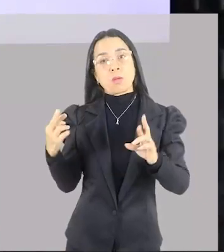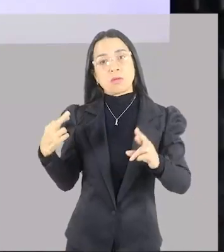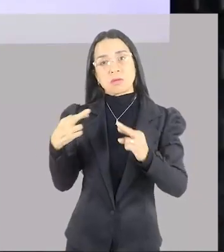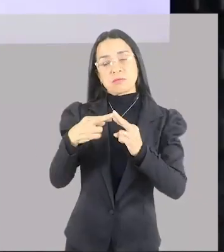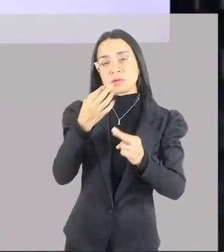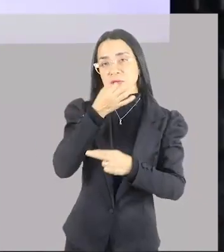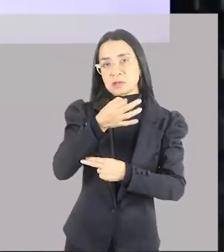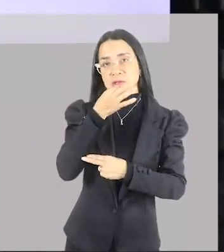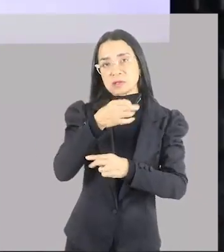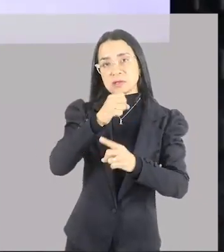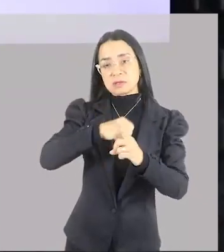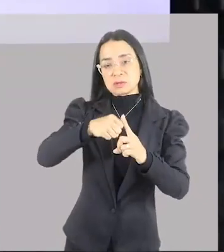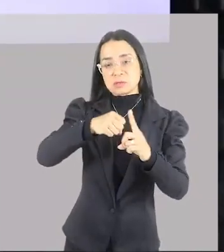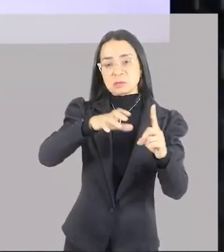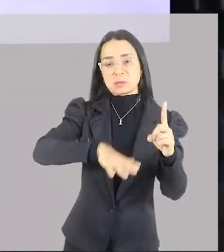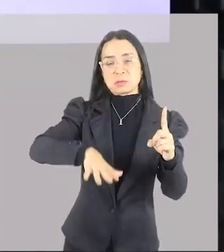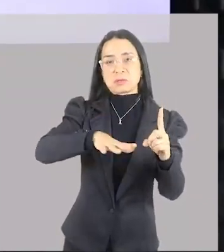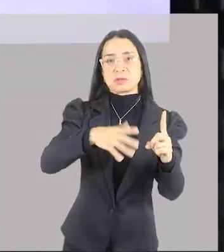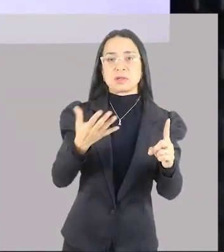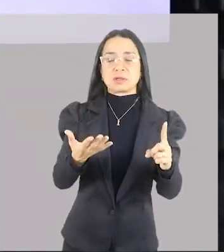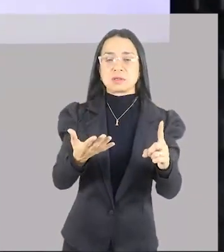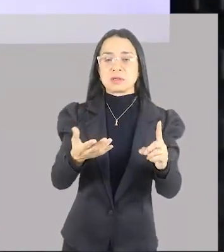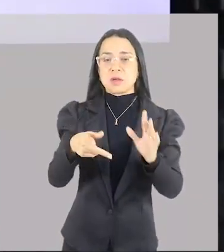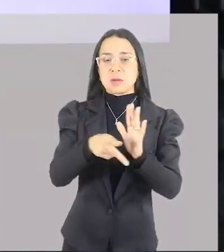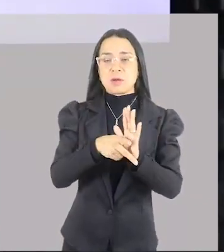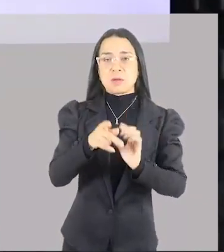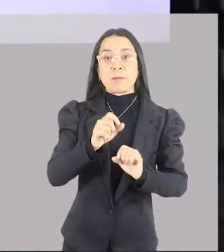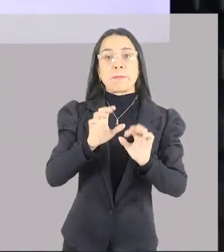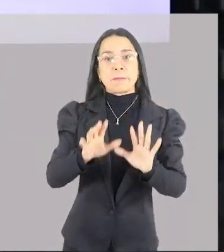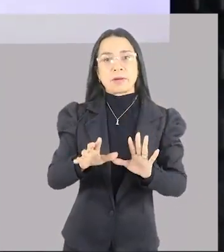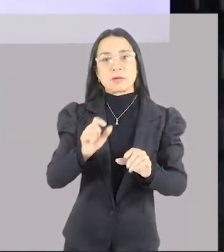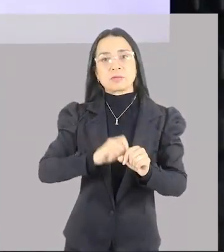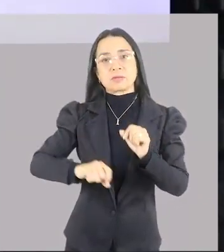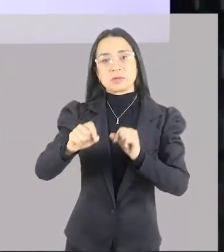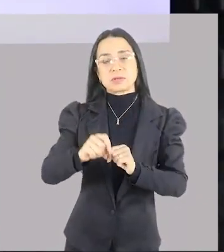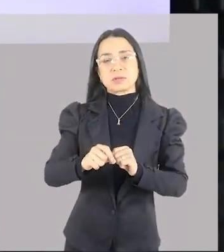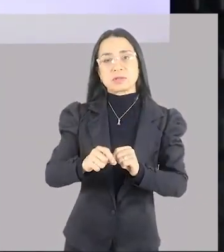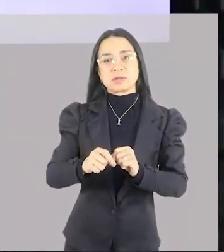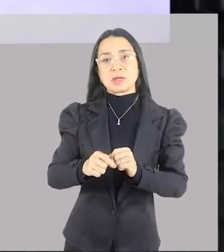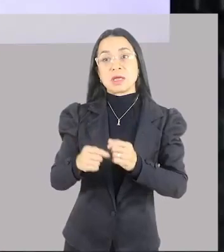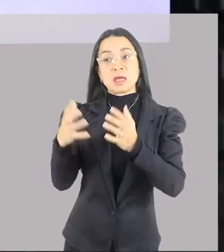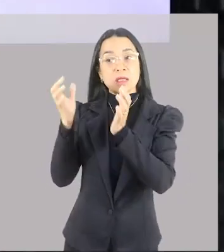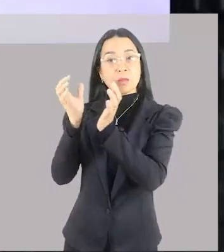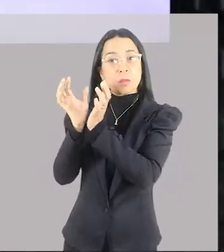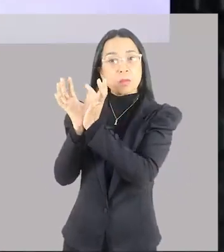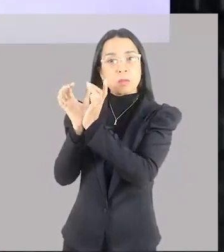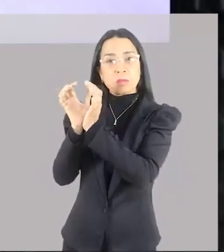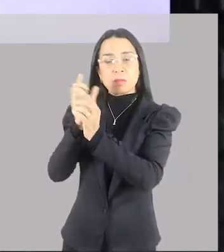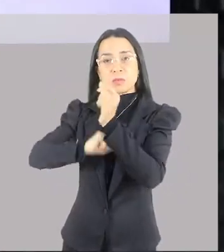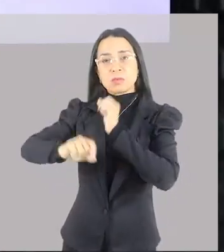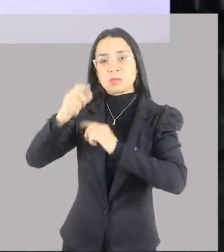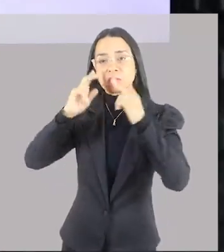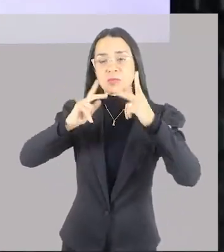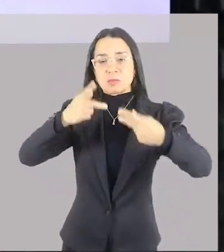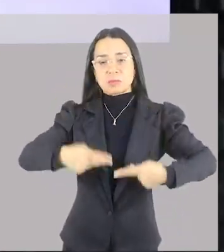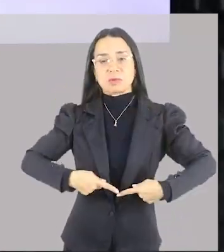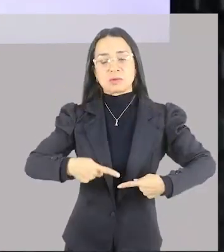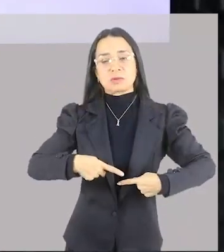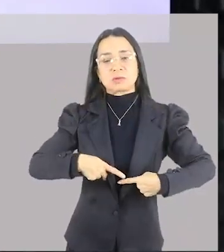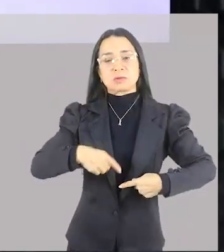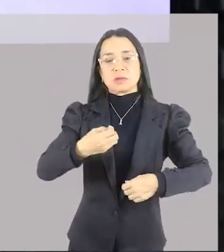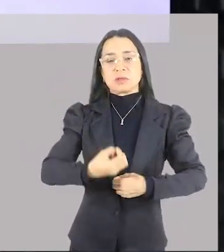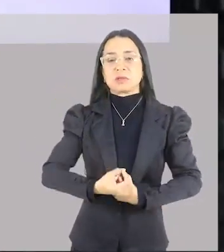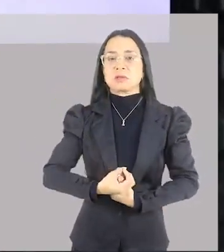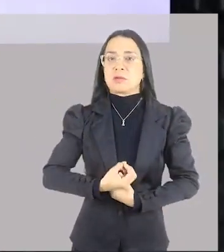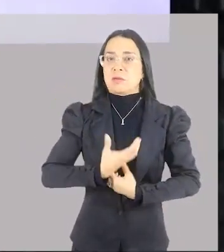termos sociais em si, mas aquilo que está na mente humana, nas emoções humanas, né?